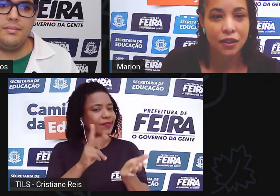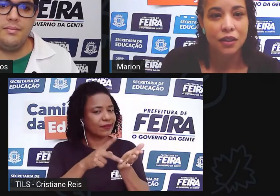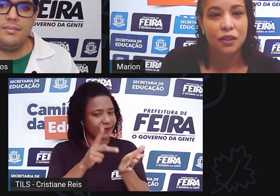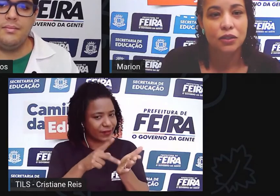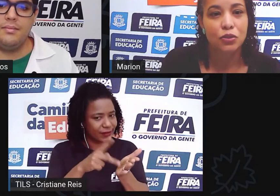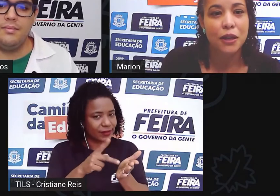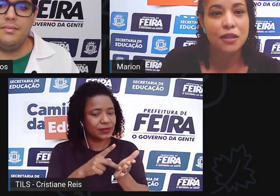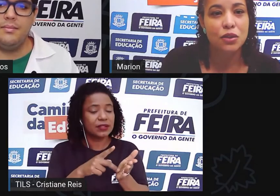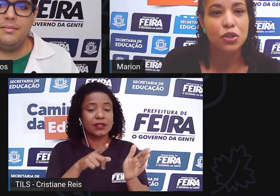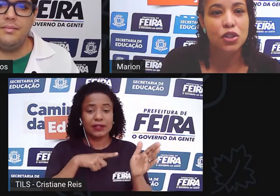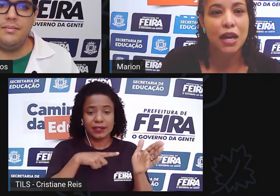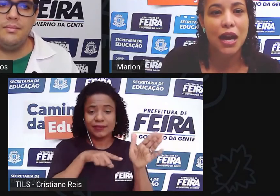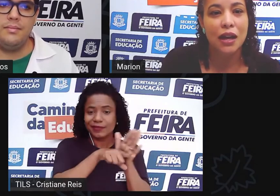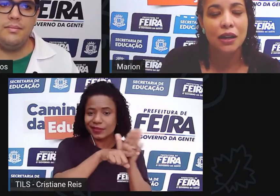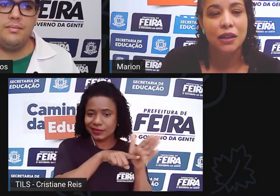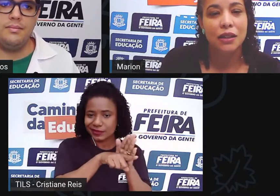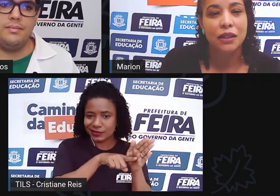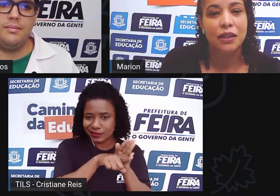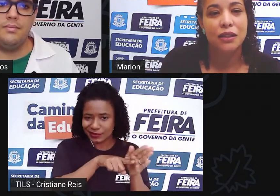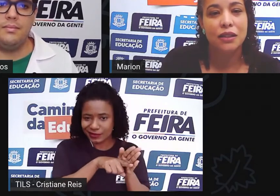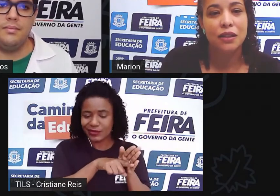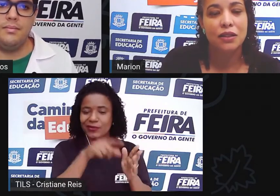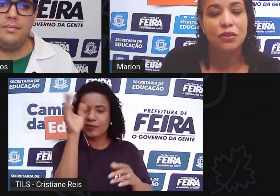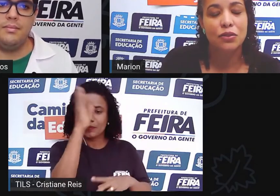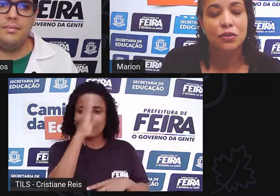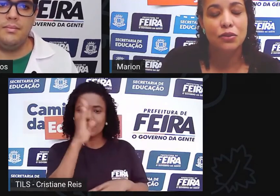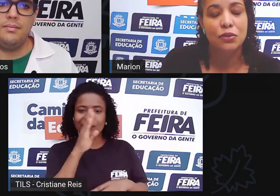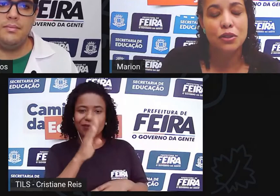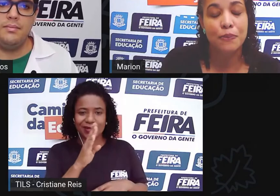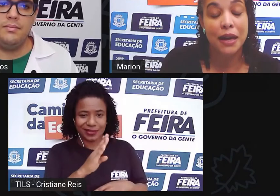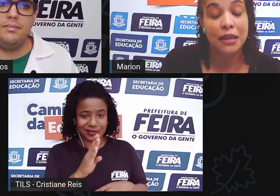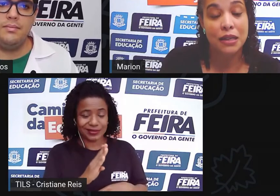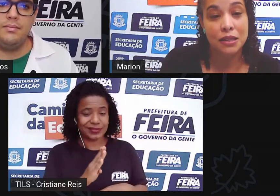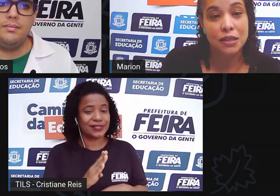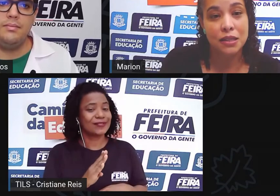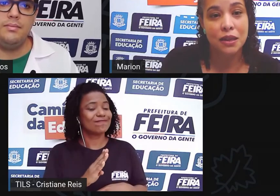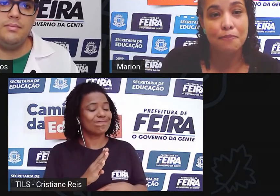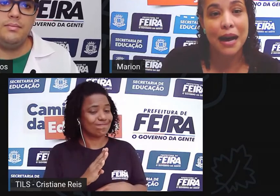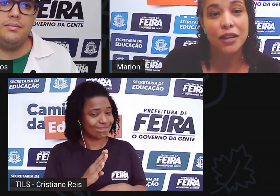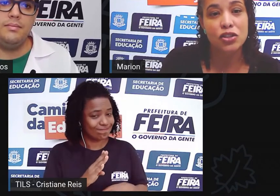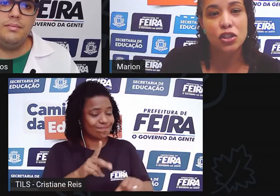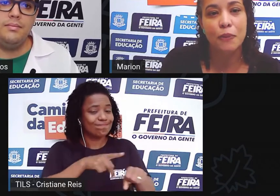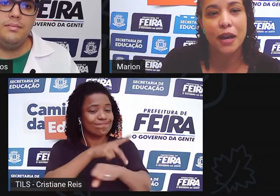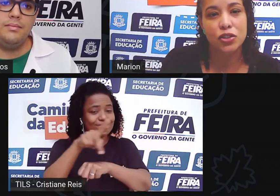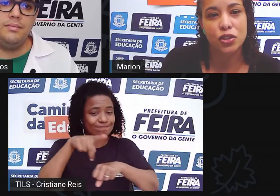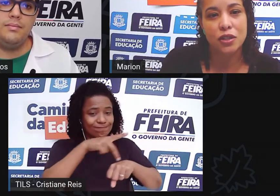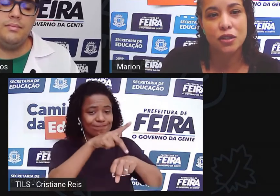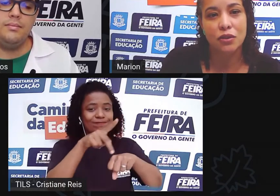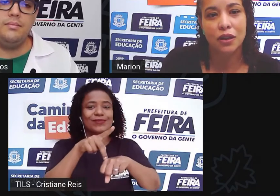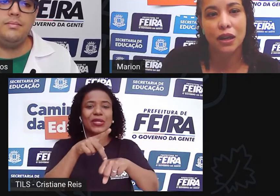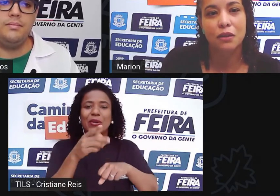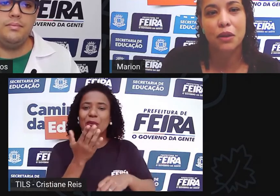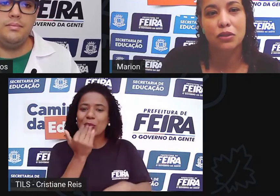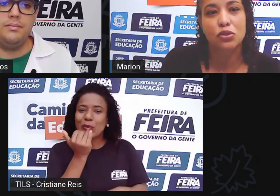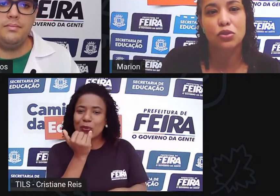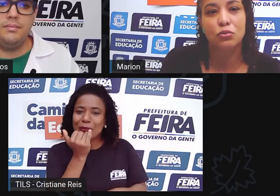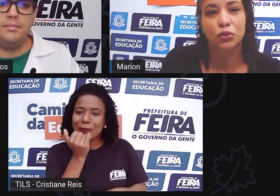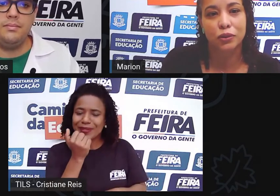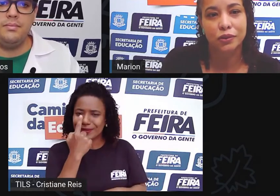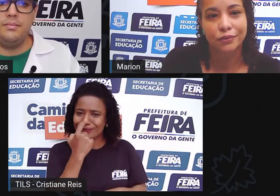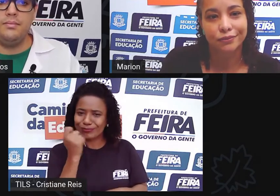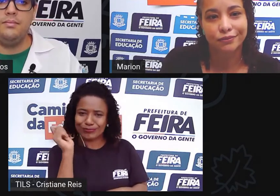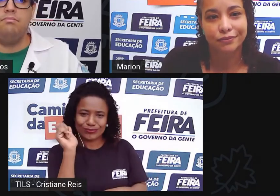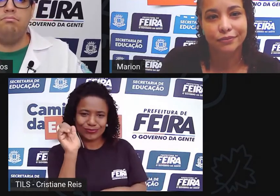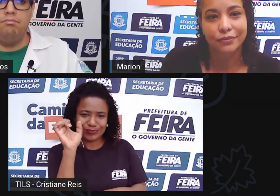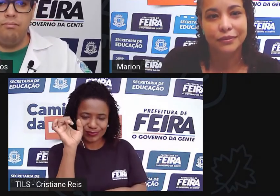estatística do Brasil estar entre os países que mais desperdiçam alimentos no